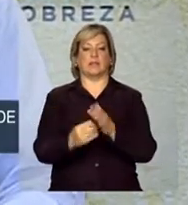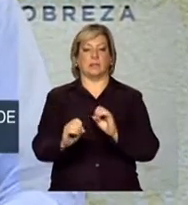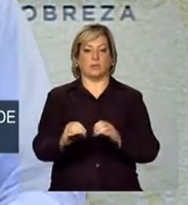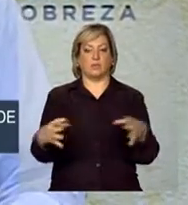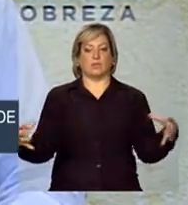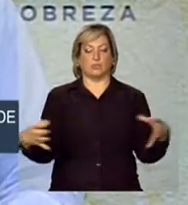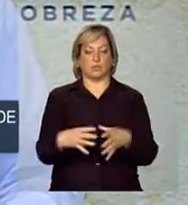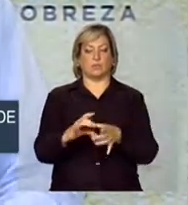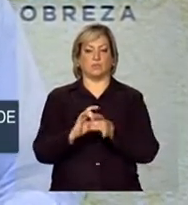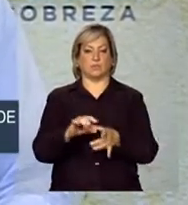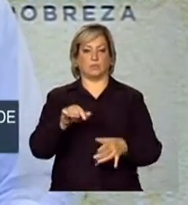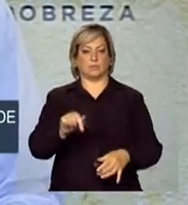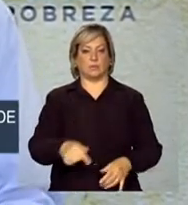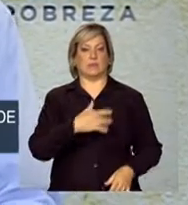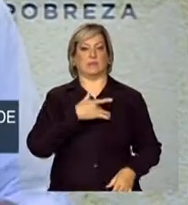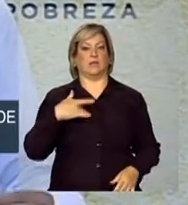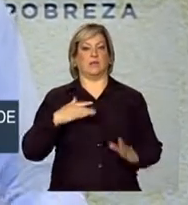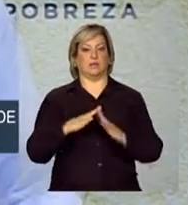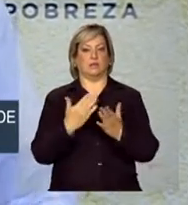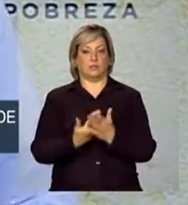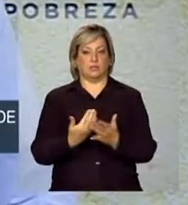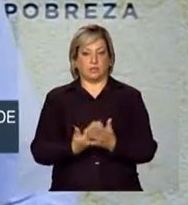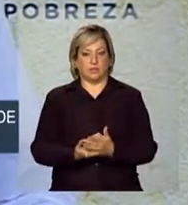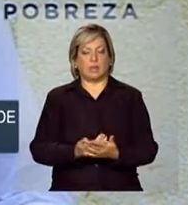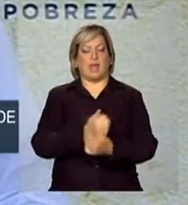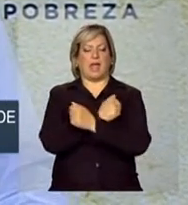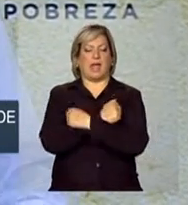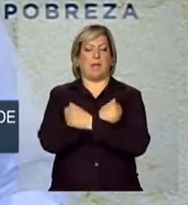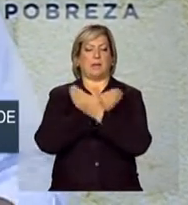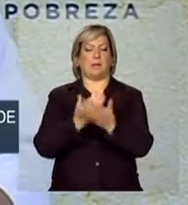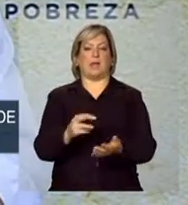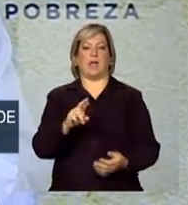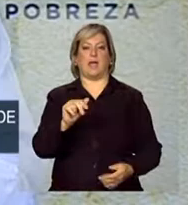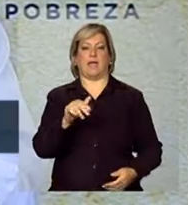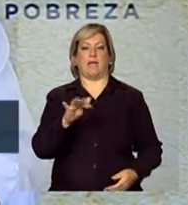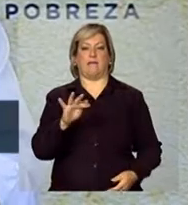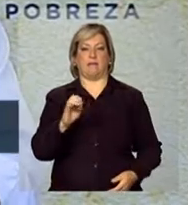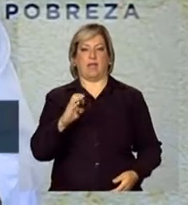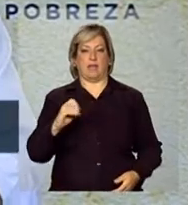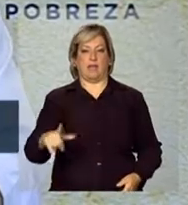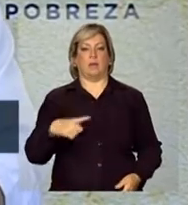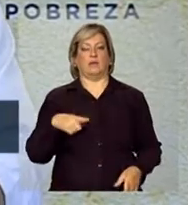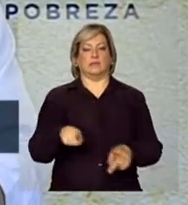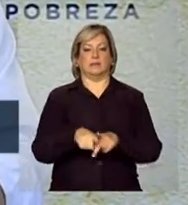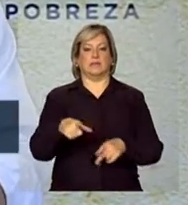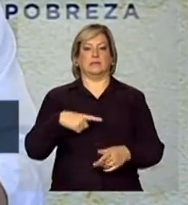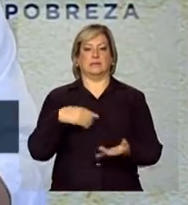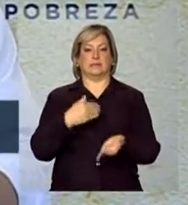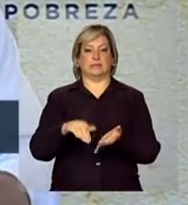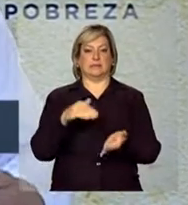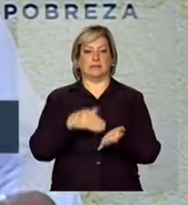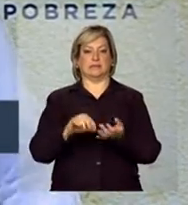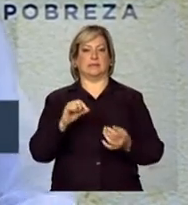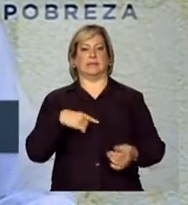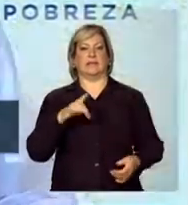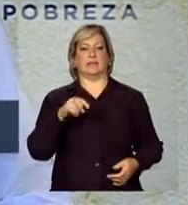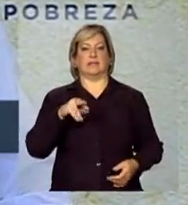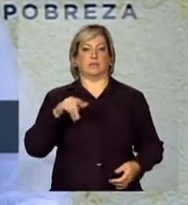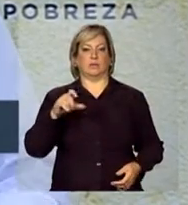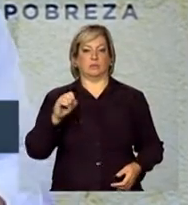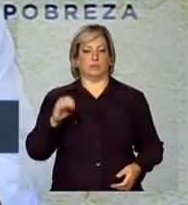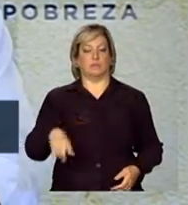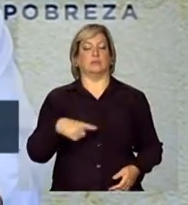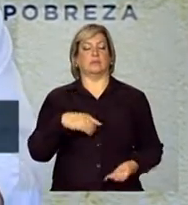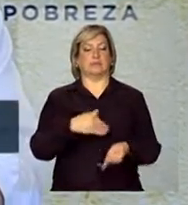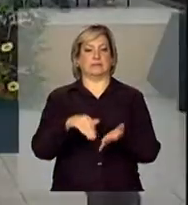programação na escola grande abraço do Rafael o nosso secretário Estadual de saúde um abraço no Denilson que tá